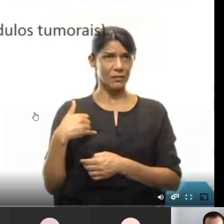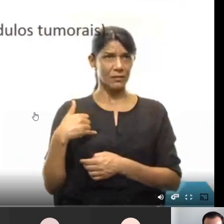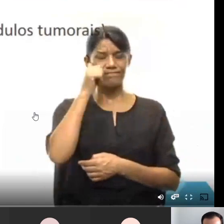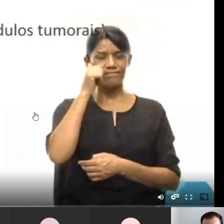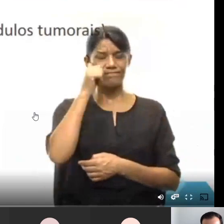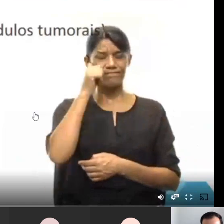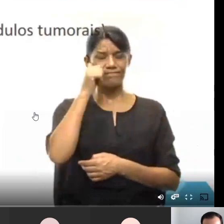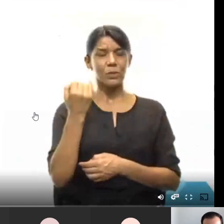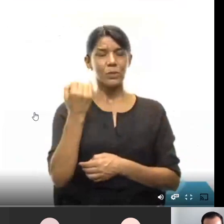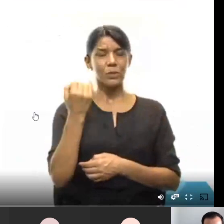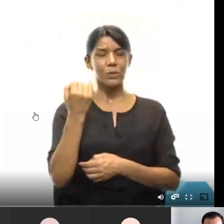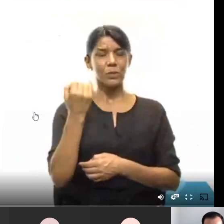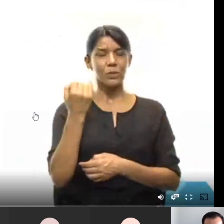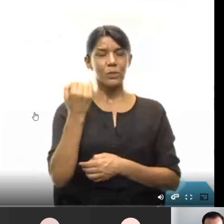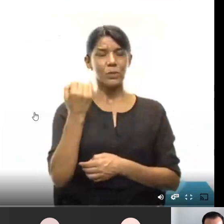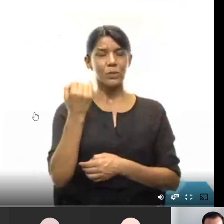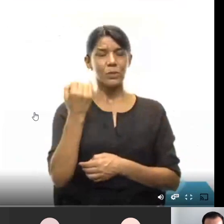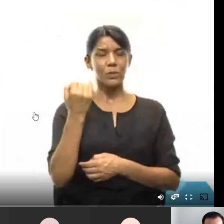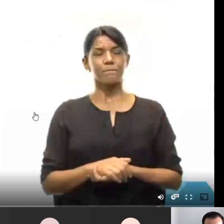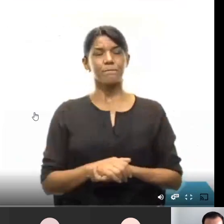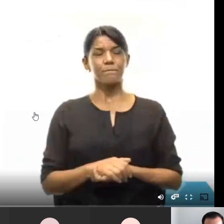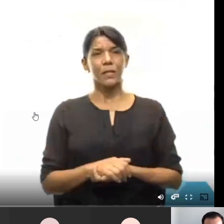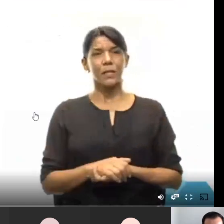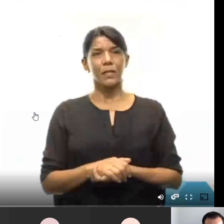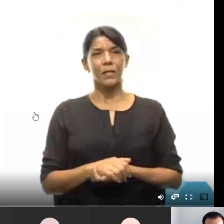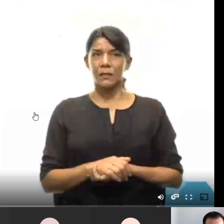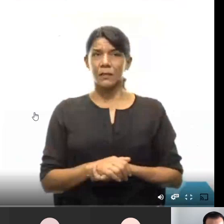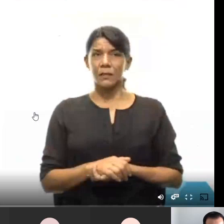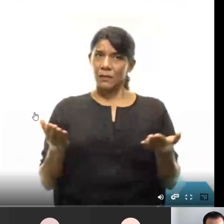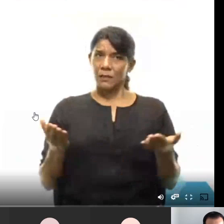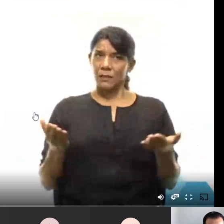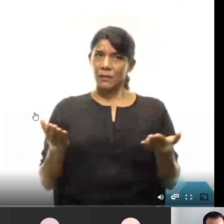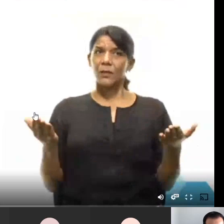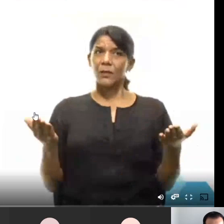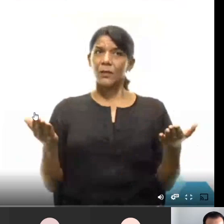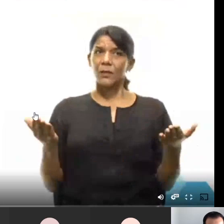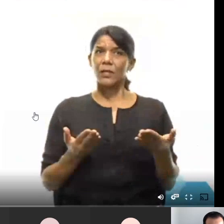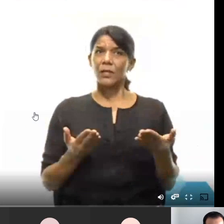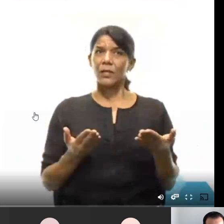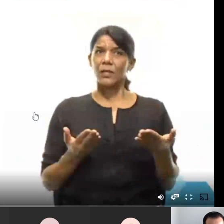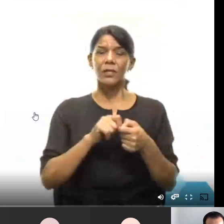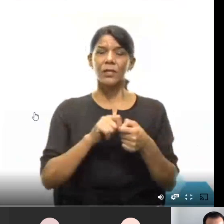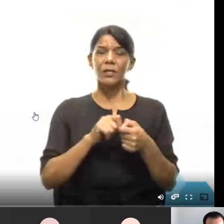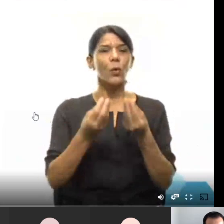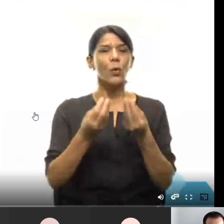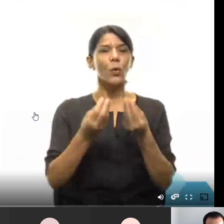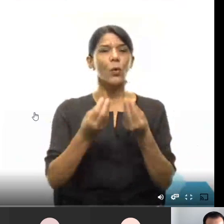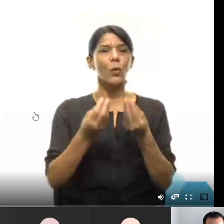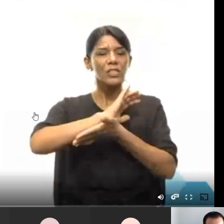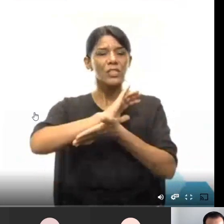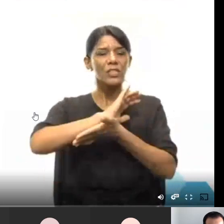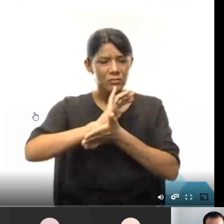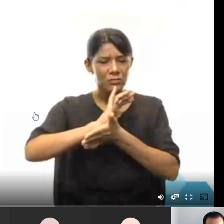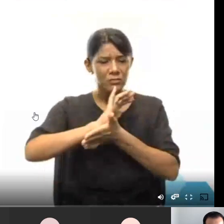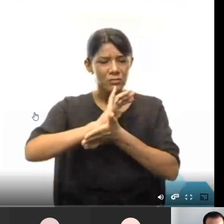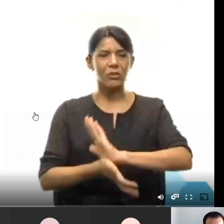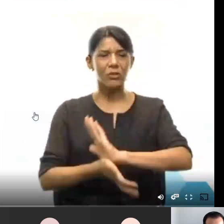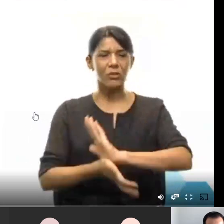mulheres. Agora, vamos falar sobre a destruição do câncer.